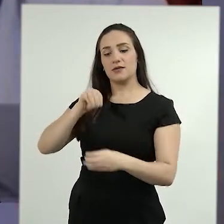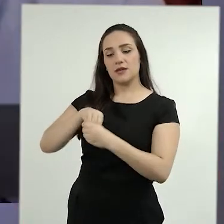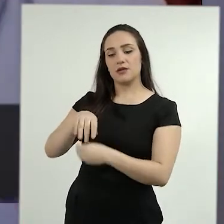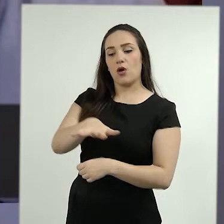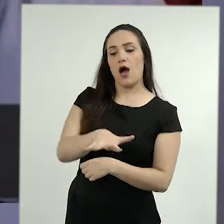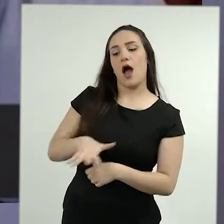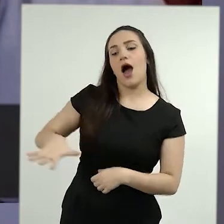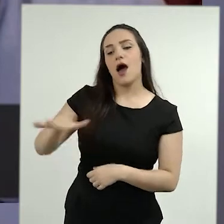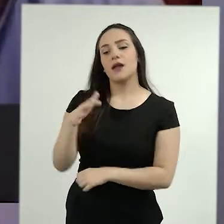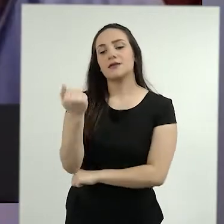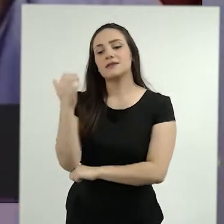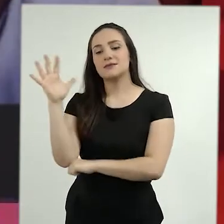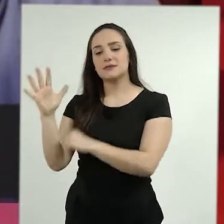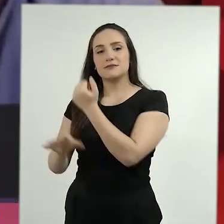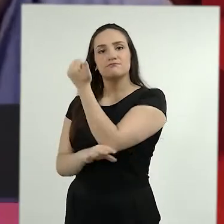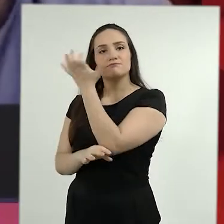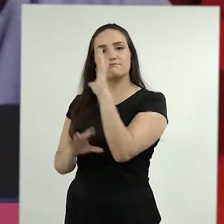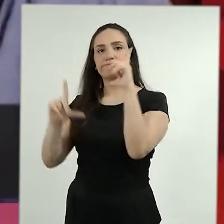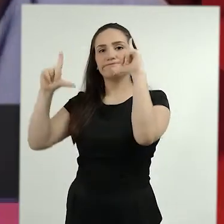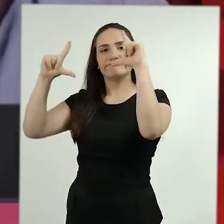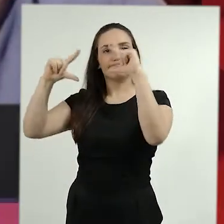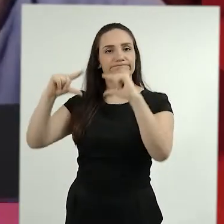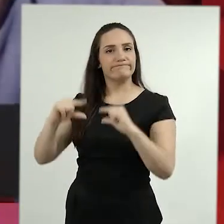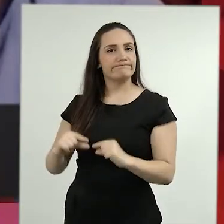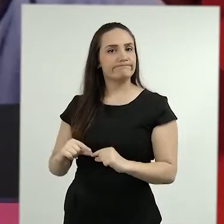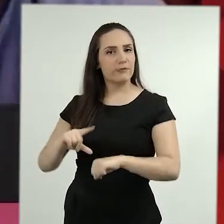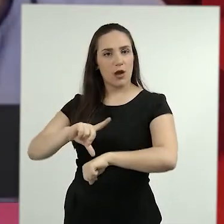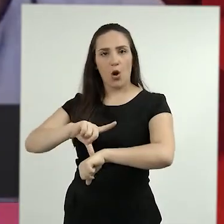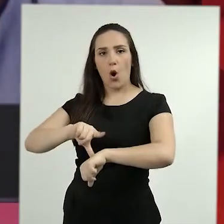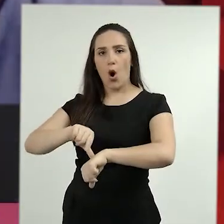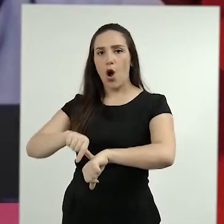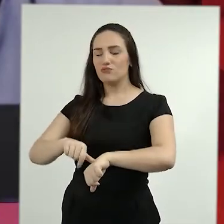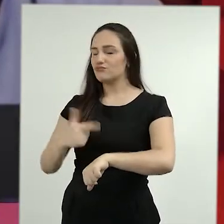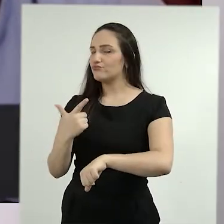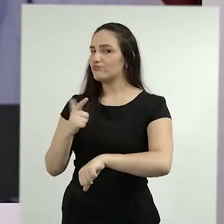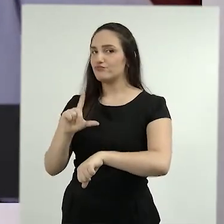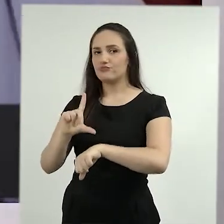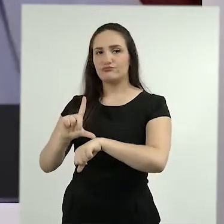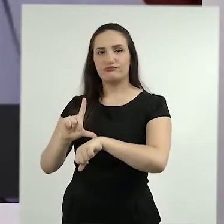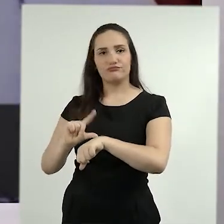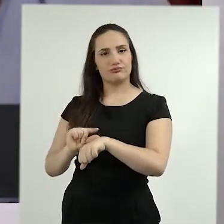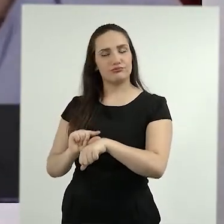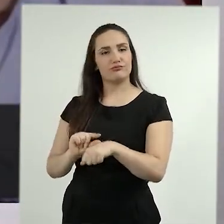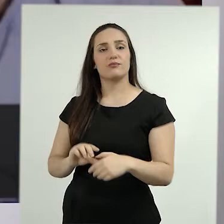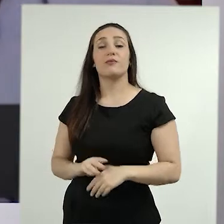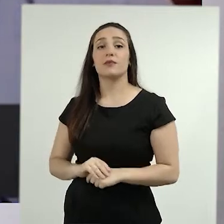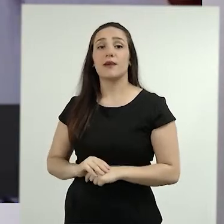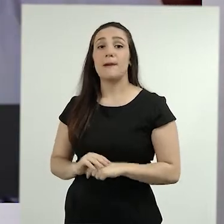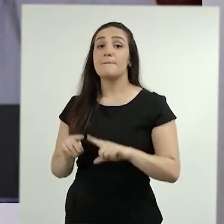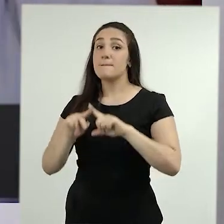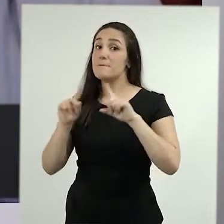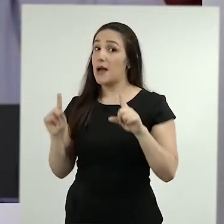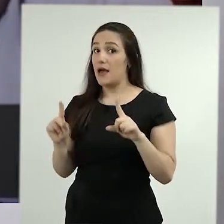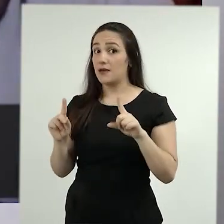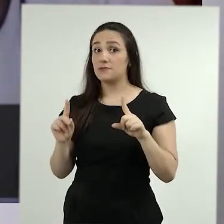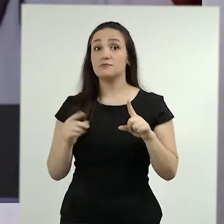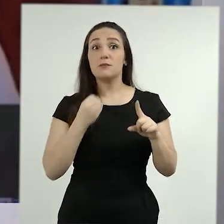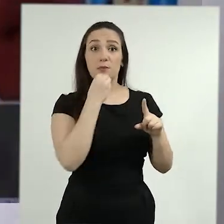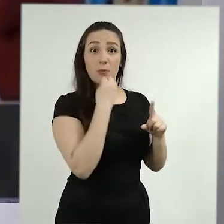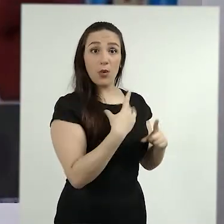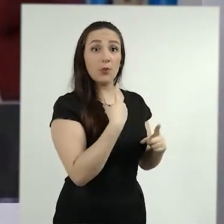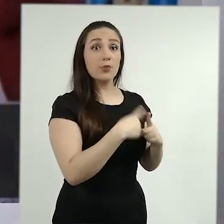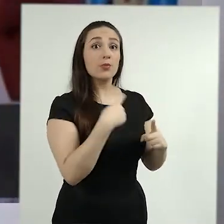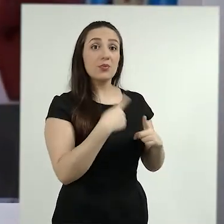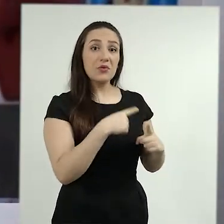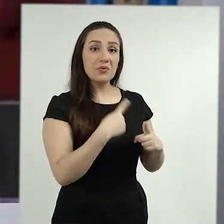ser reduzidos, né, as expedições de campo reduzidas aí na grande parte dos nossos locais de trabalho, mas por um